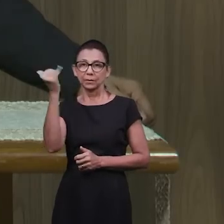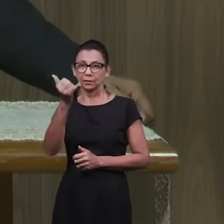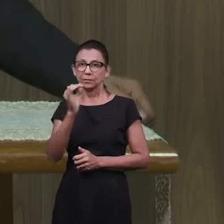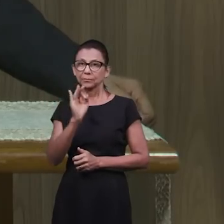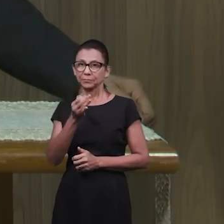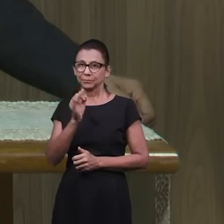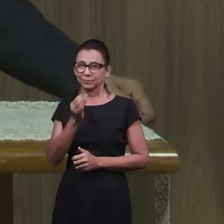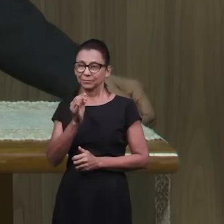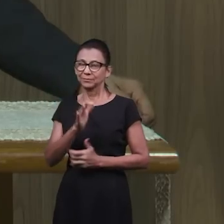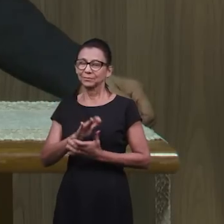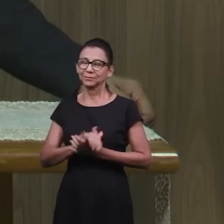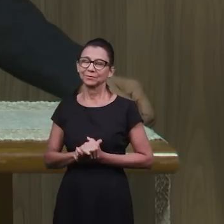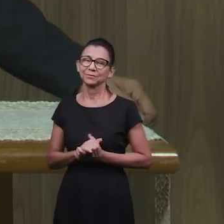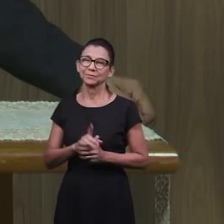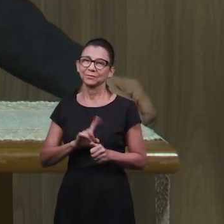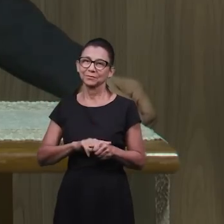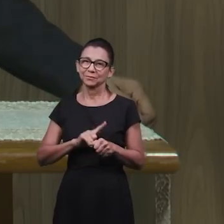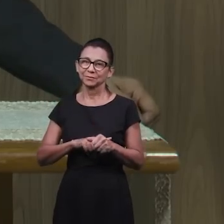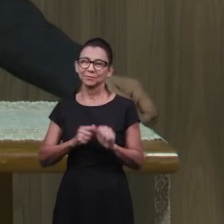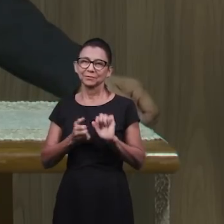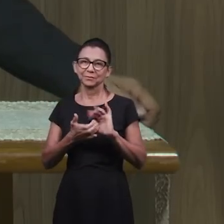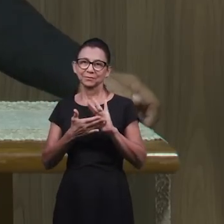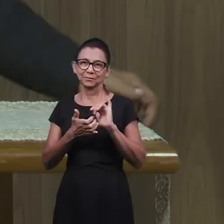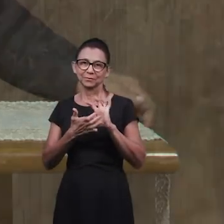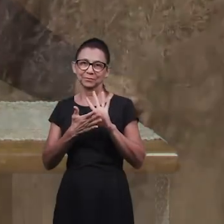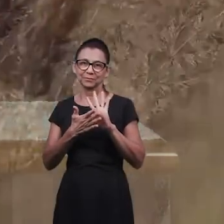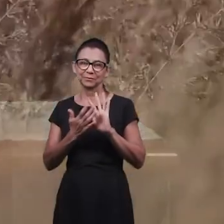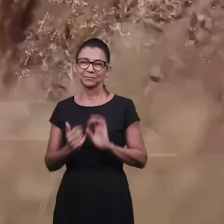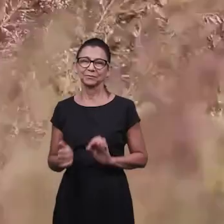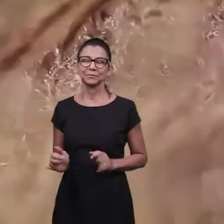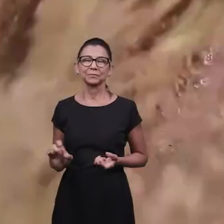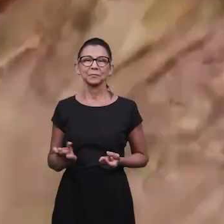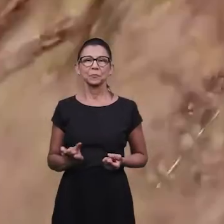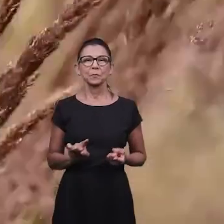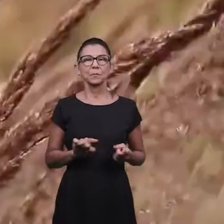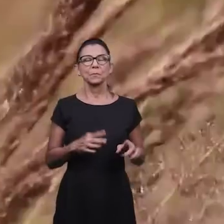Senhor quer falar contigo através deste louvor.